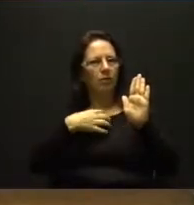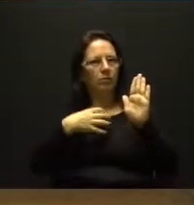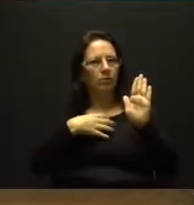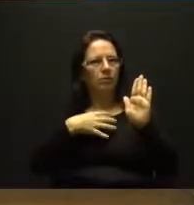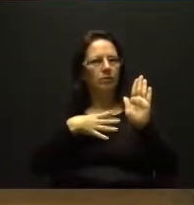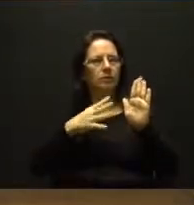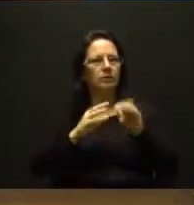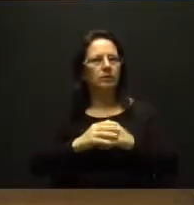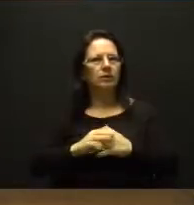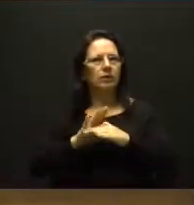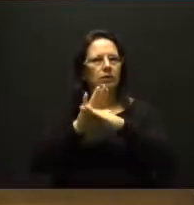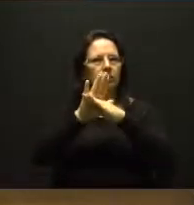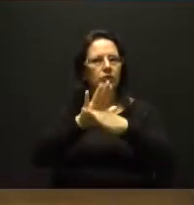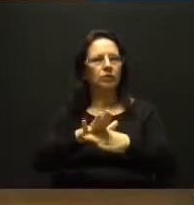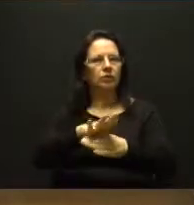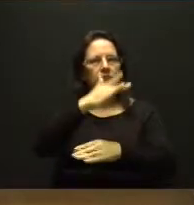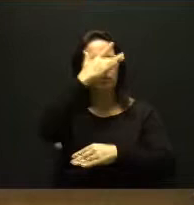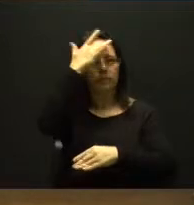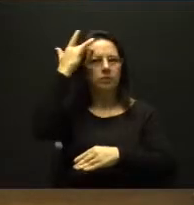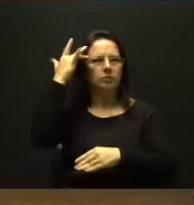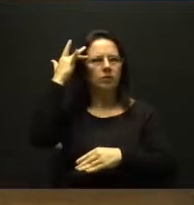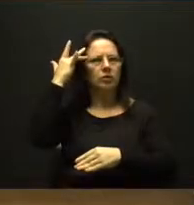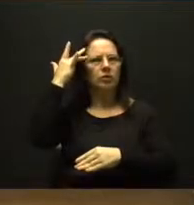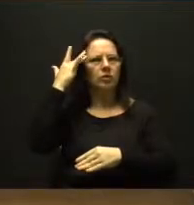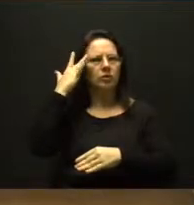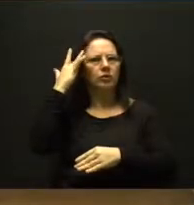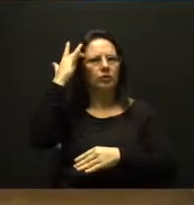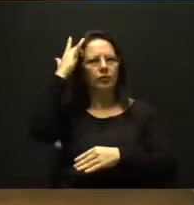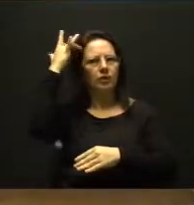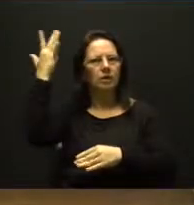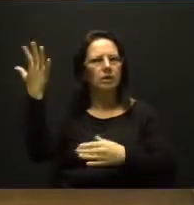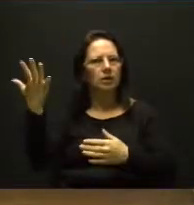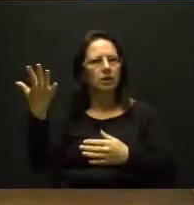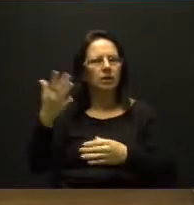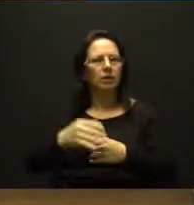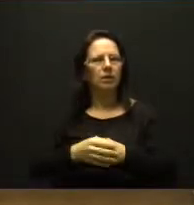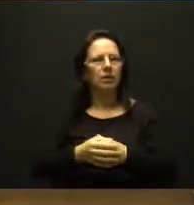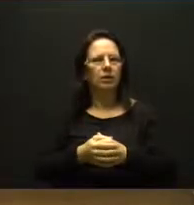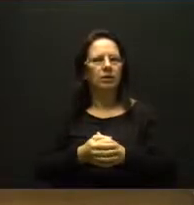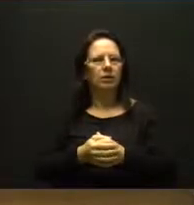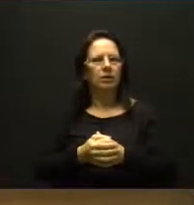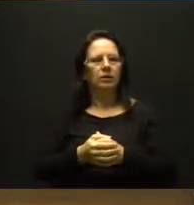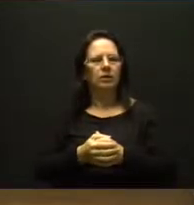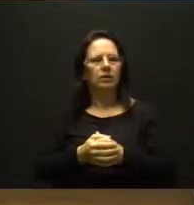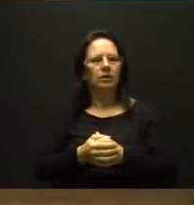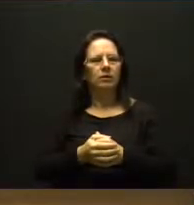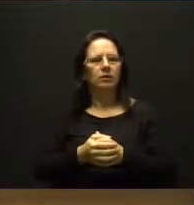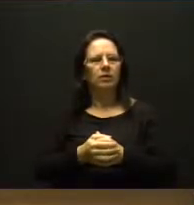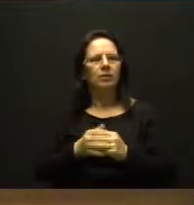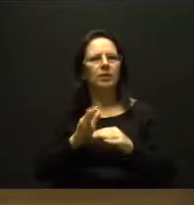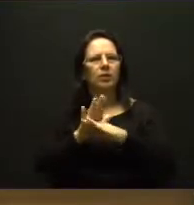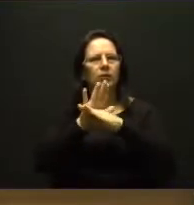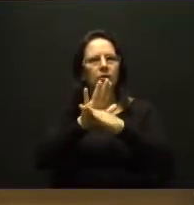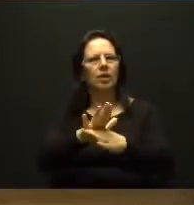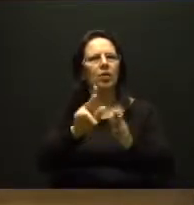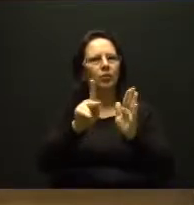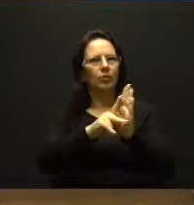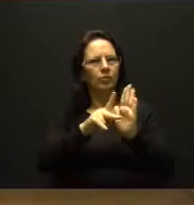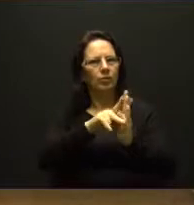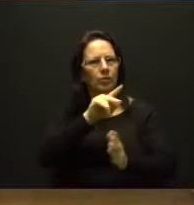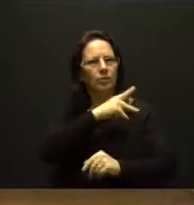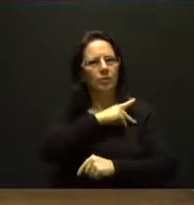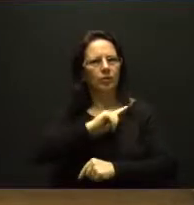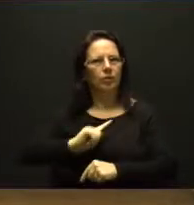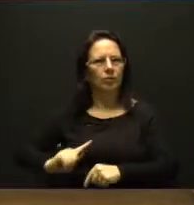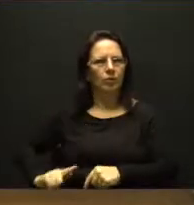incentivo para que o município passe a emitir está facilitando para o município e também facilitando para o próprio governo a